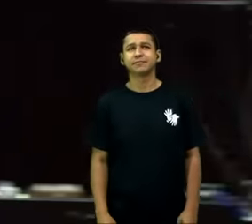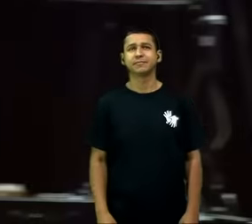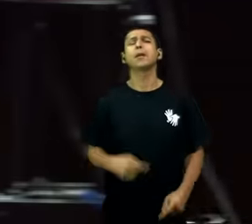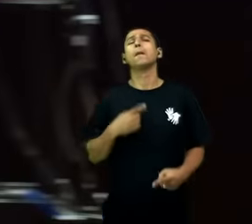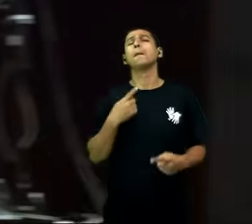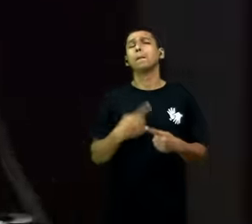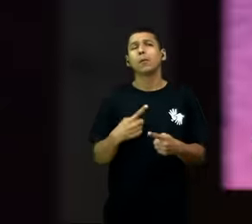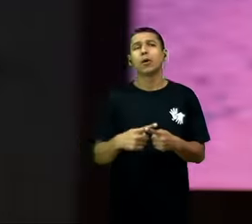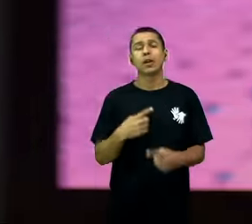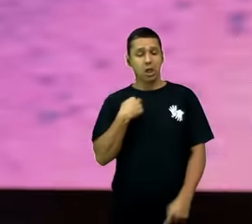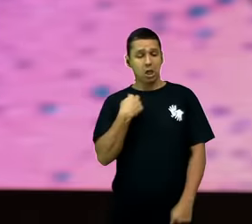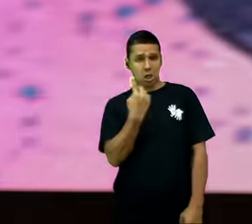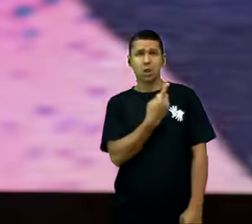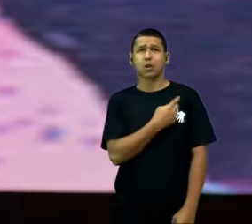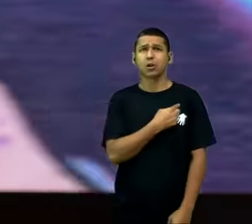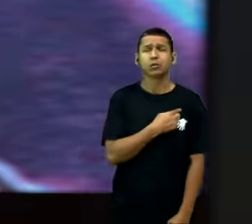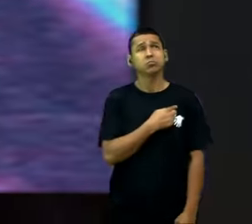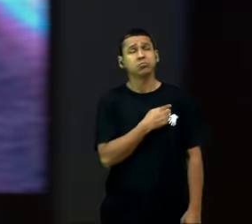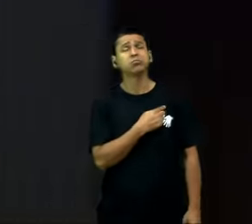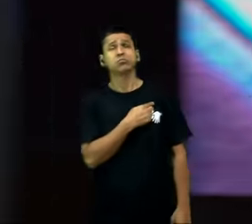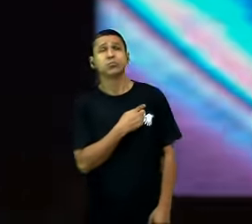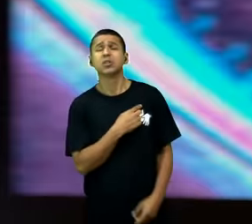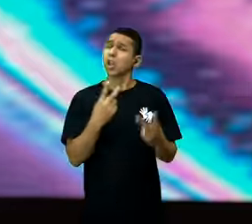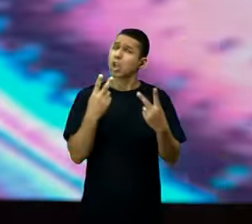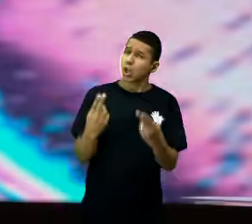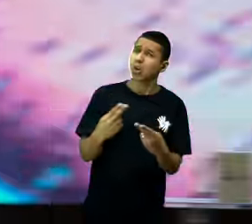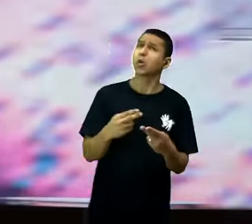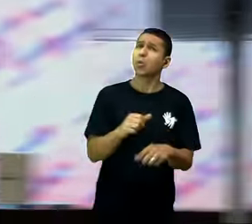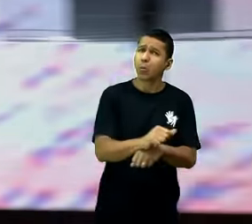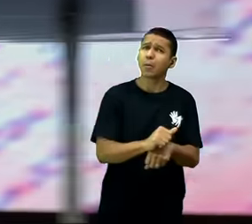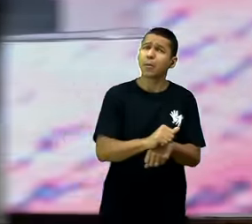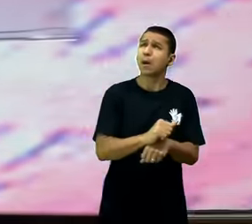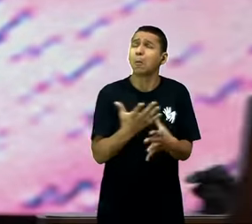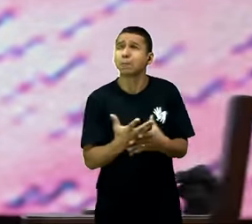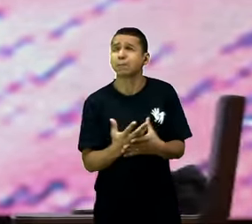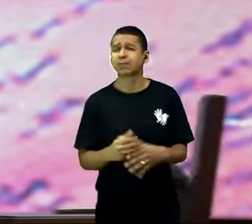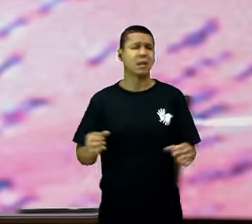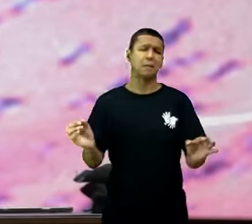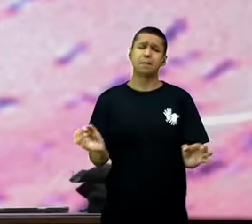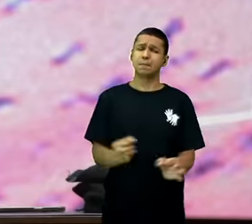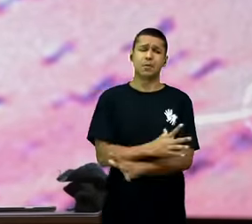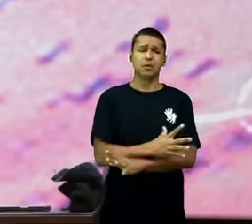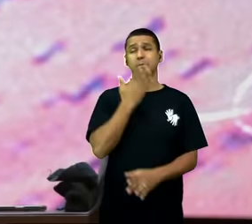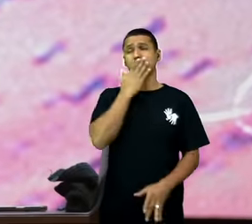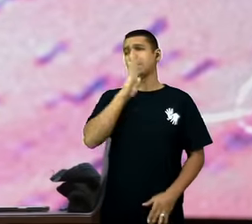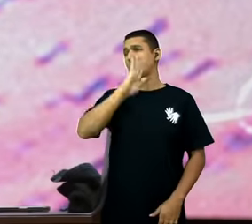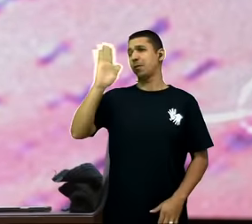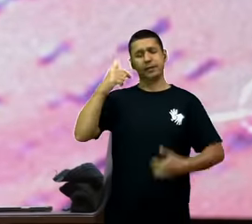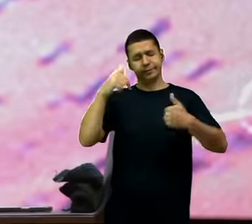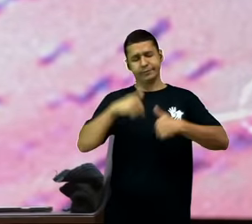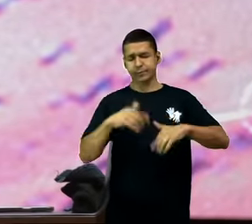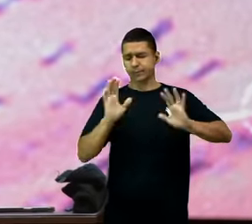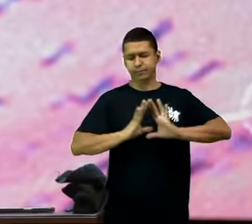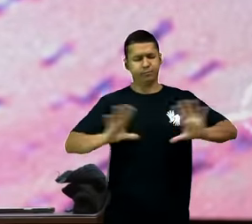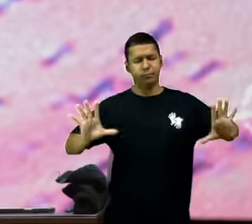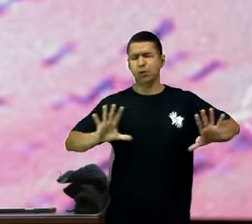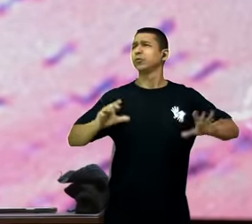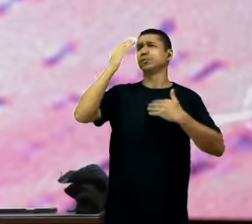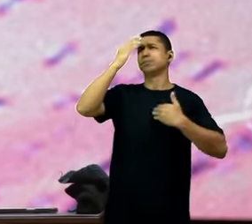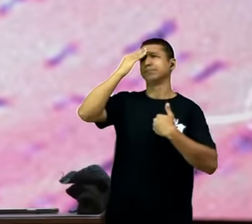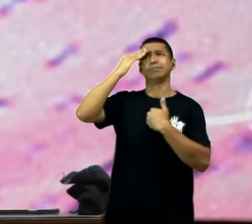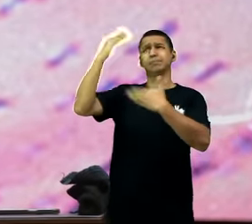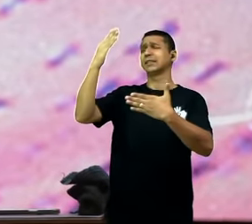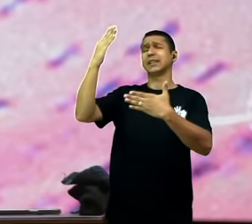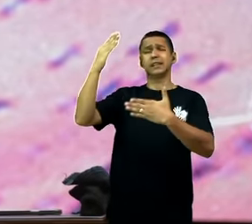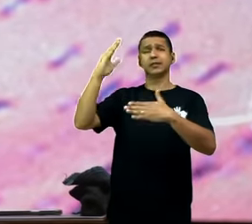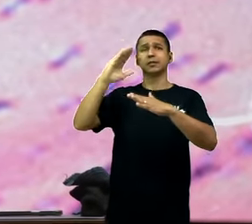Porque a gente tem essa tendência de Abraão de dizer assim: pronto, graças a Deus, a promessa está no meu colo, o que eu tinha para viver, estou vivendo. Você já